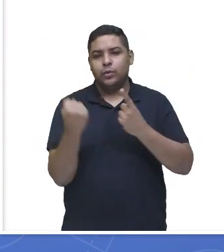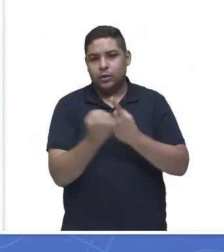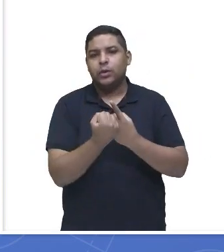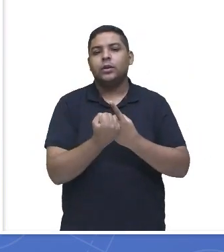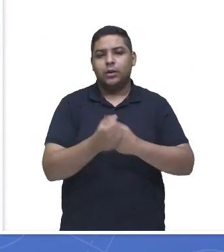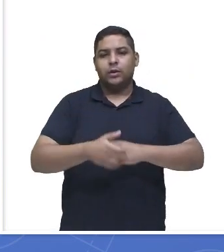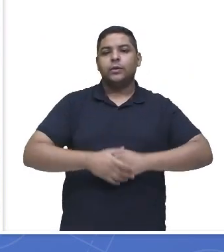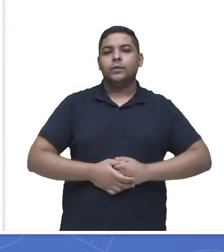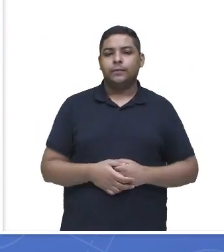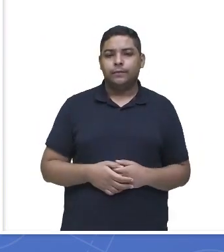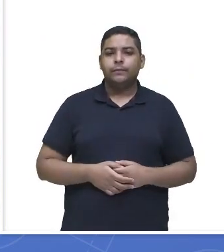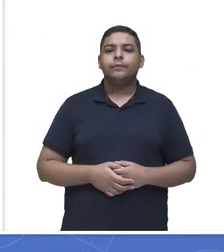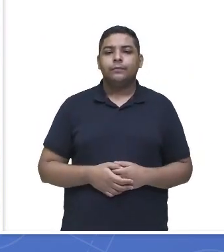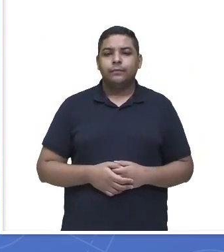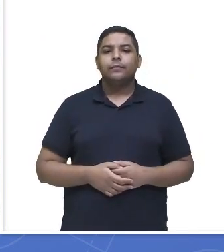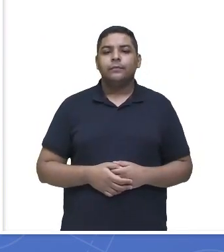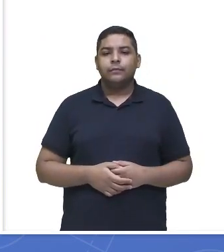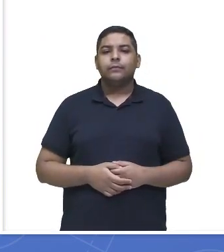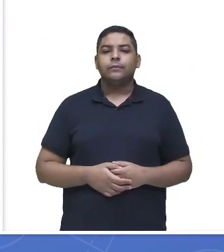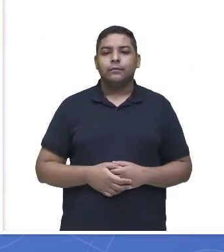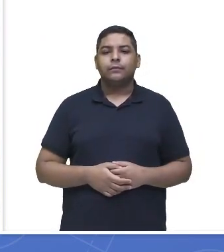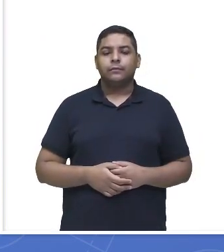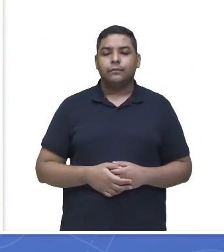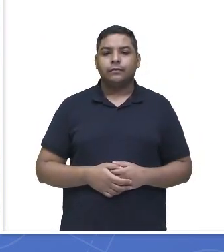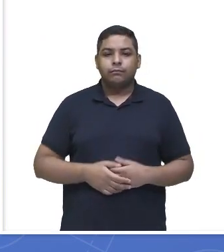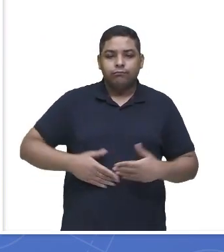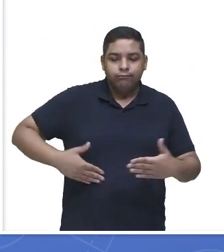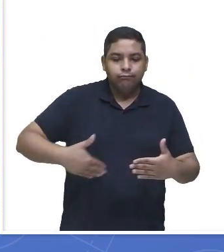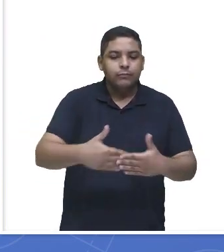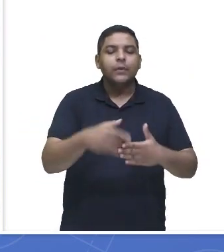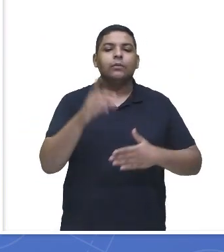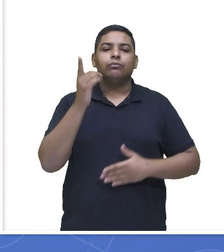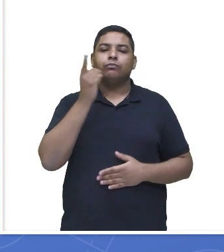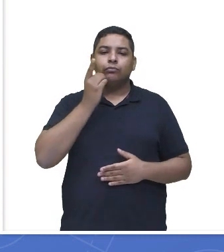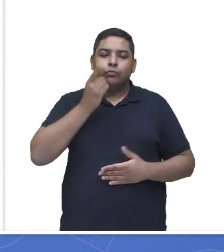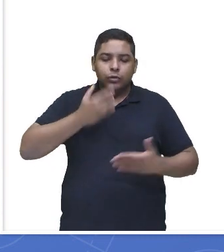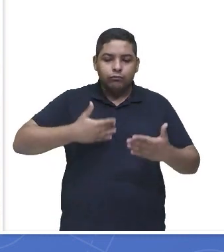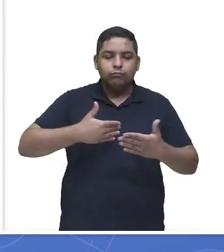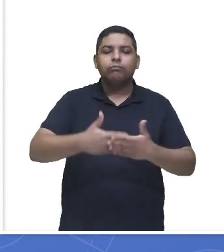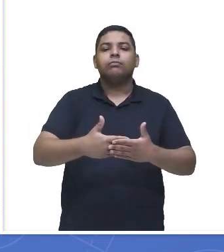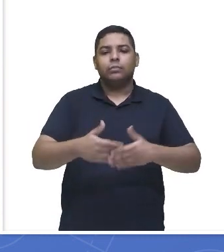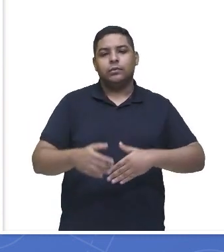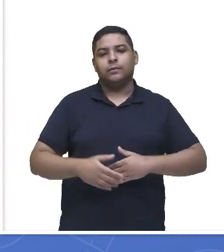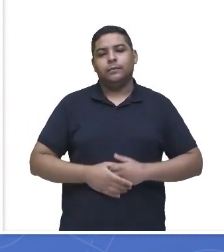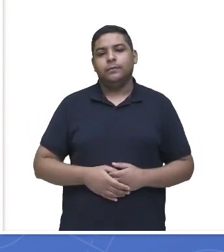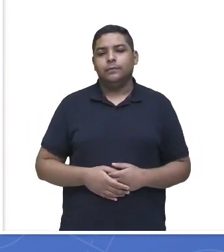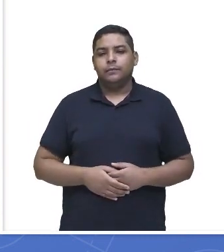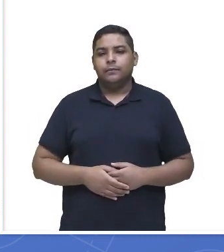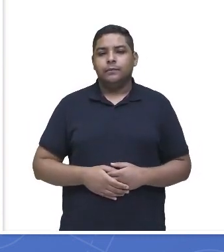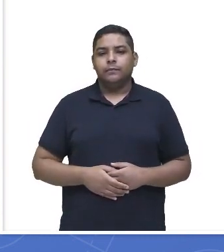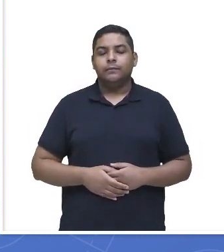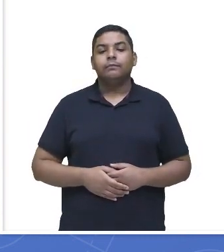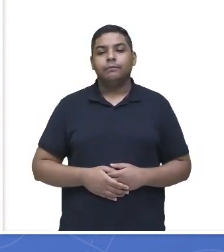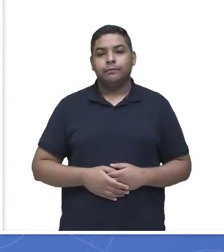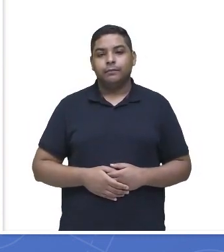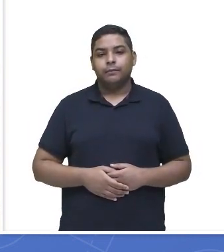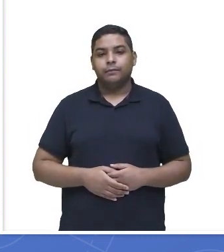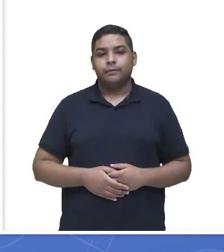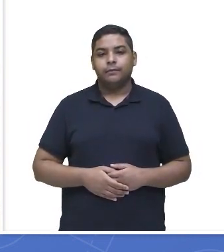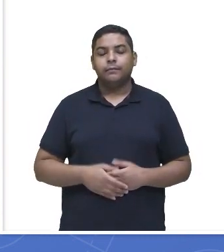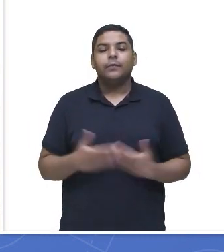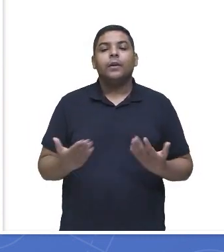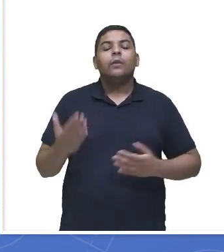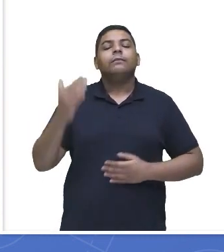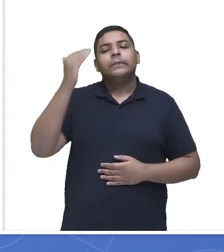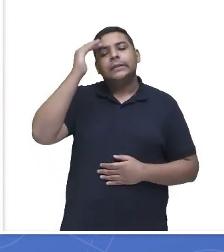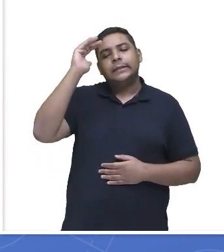vai acabar chegando nos dias de hoje também, nessa sociedade contemporânea que nós estamos vivendo. Perfeito, então? Então vamos entender